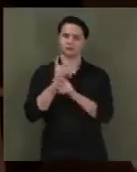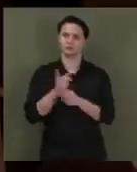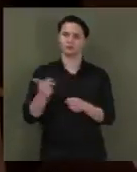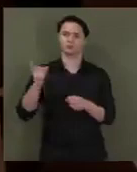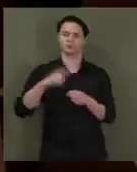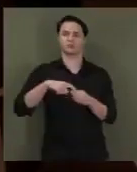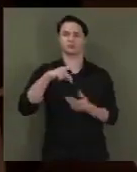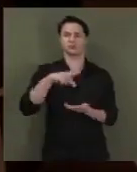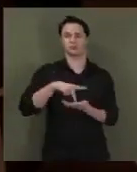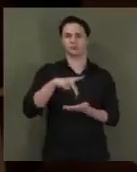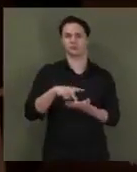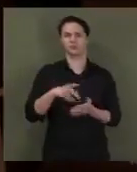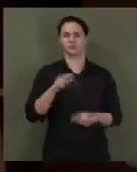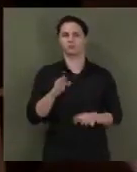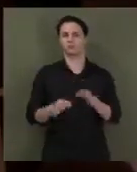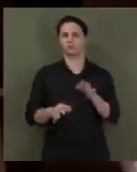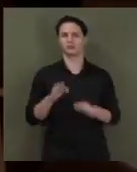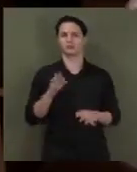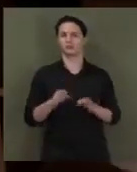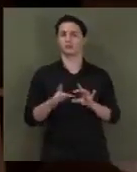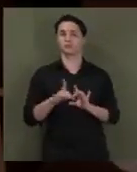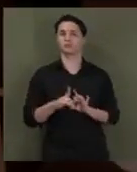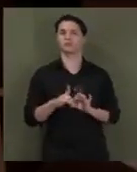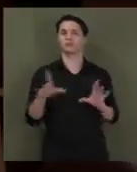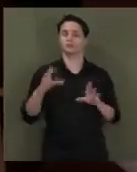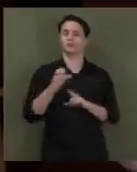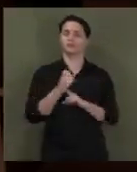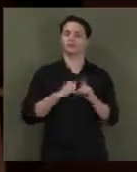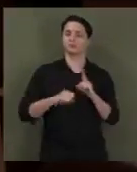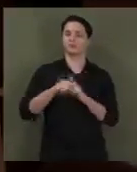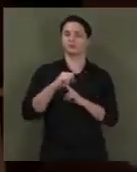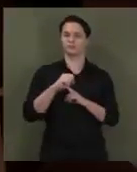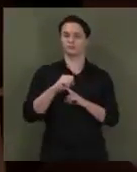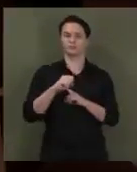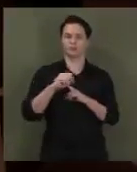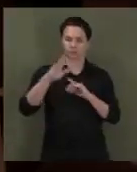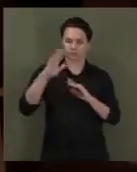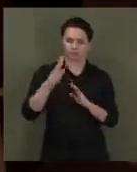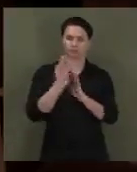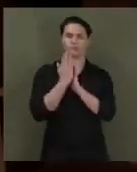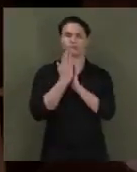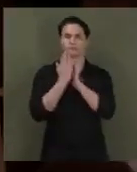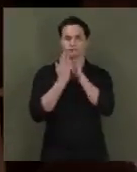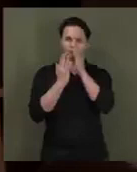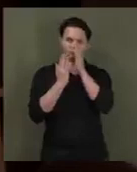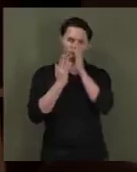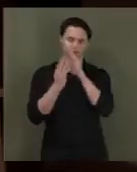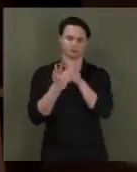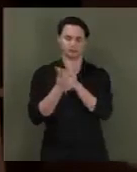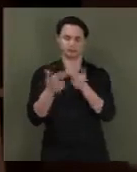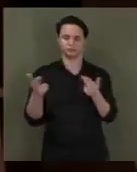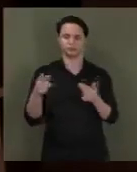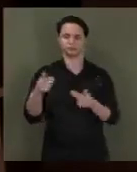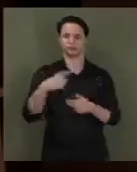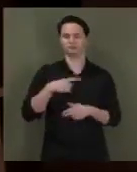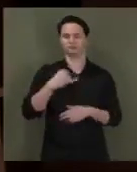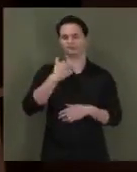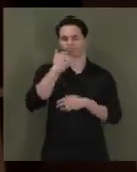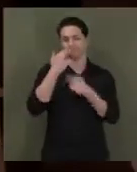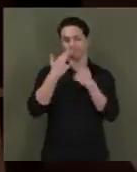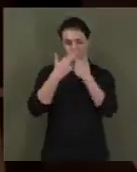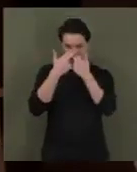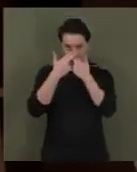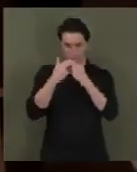justiça, permitindo que as sociedades confrontem eventos traumáticos.